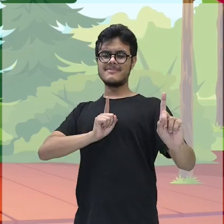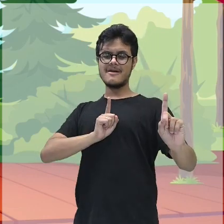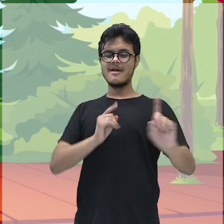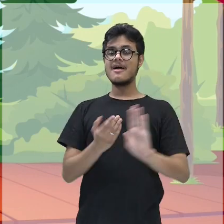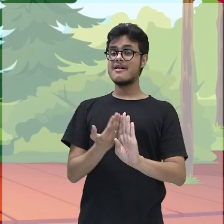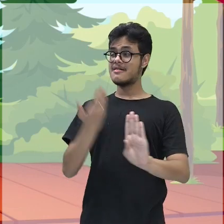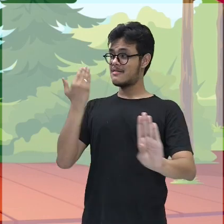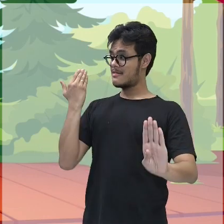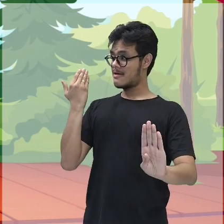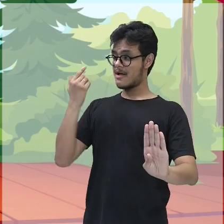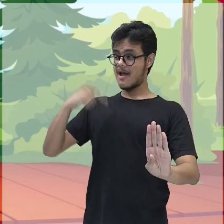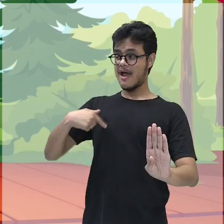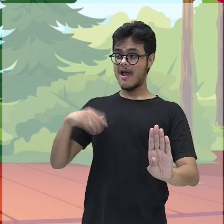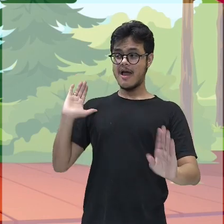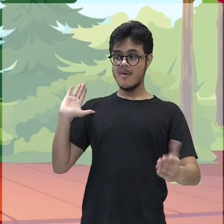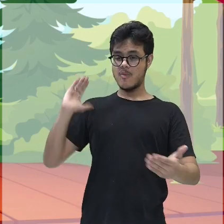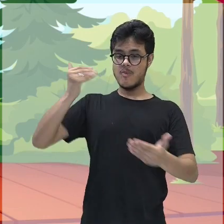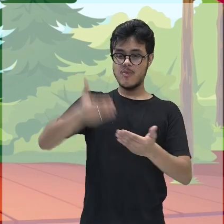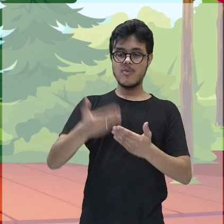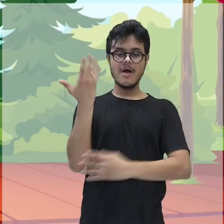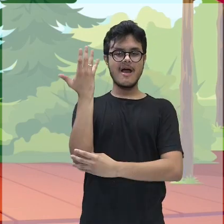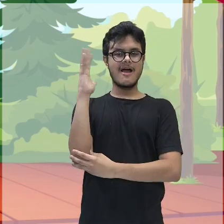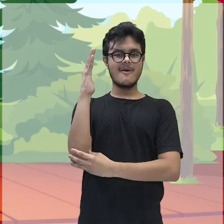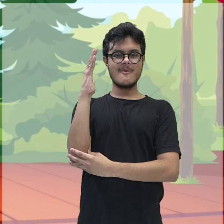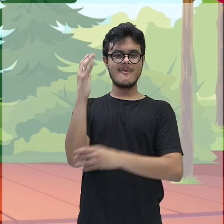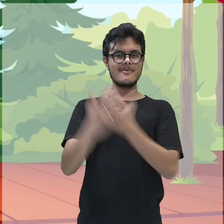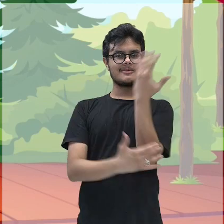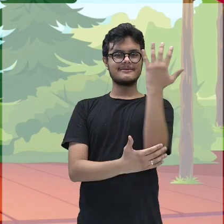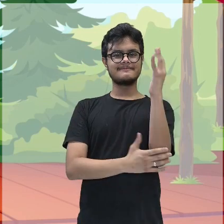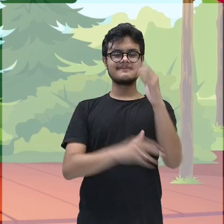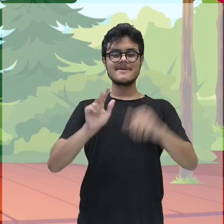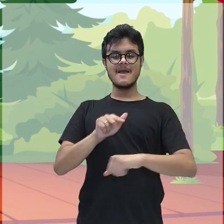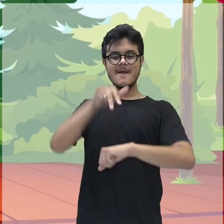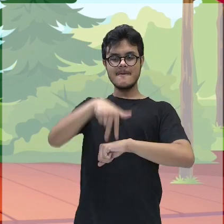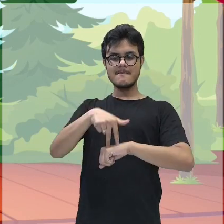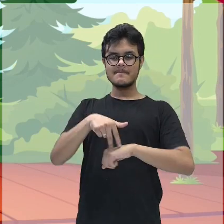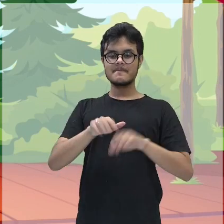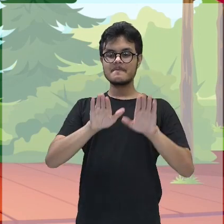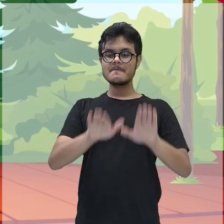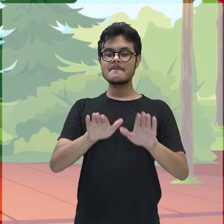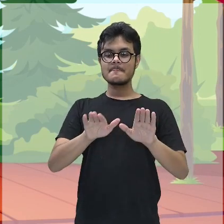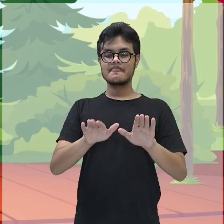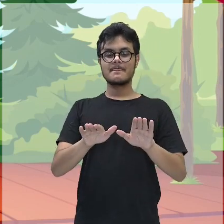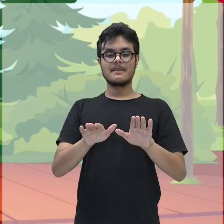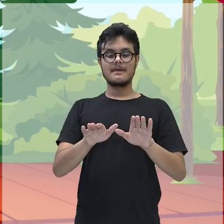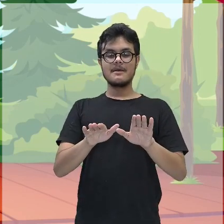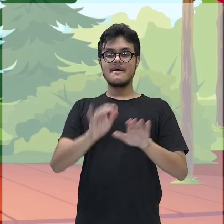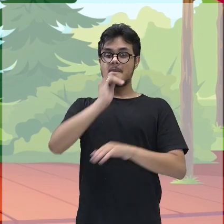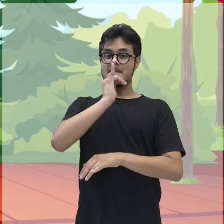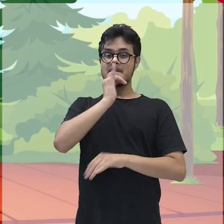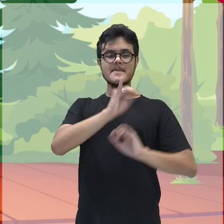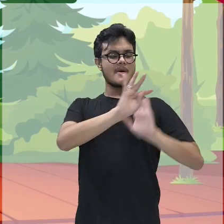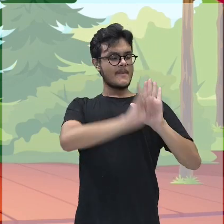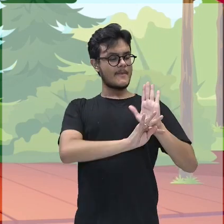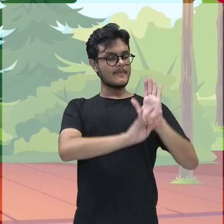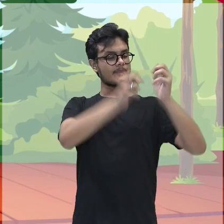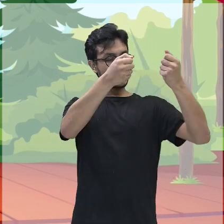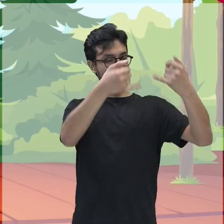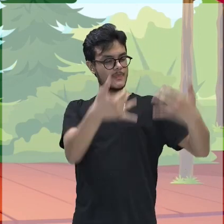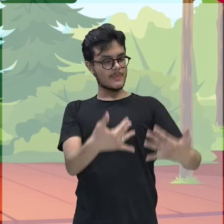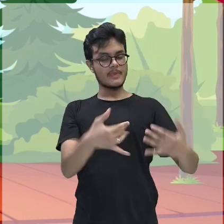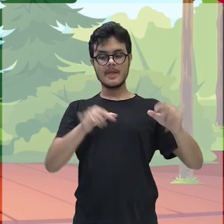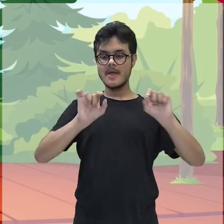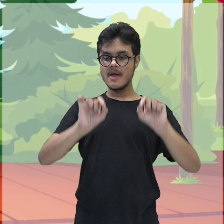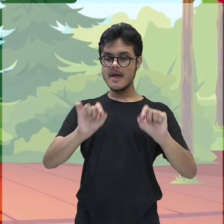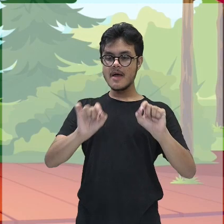no fundo e agora elas ficaram mais presentes. Vocês lembram quando no texto nós falamos que os cenários eles